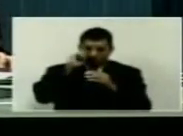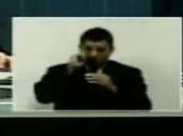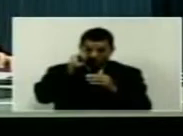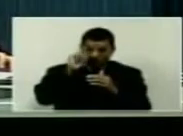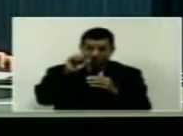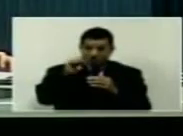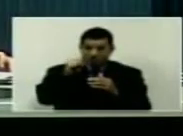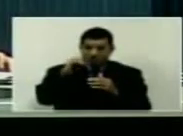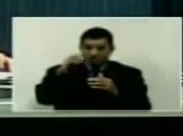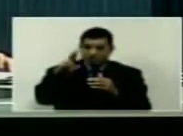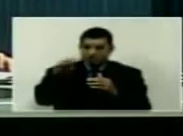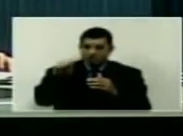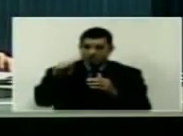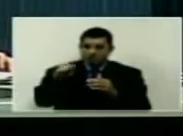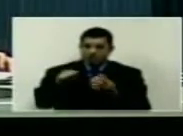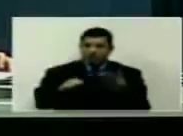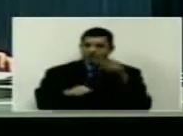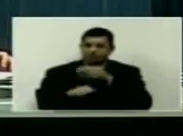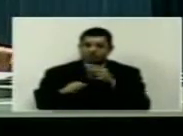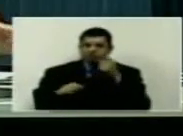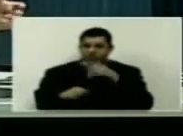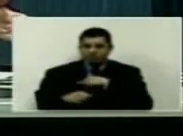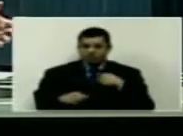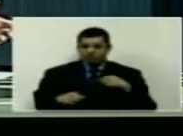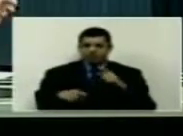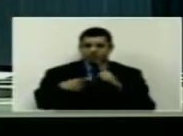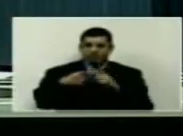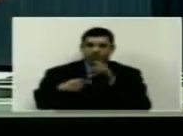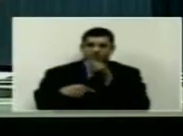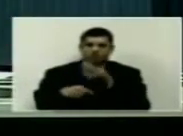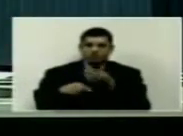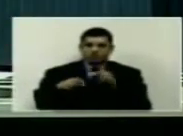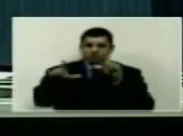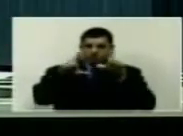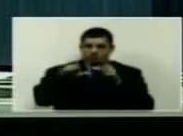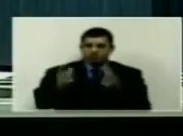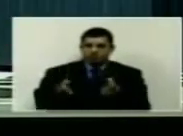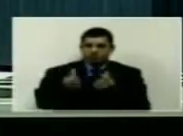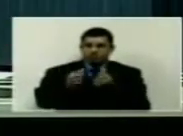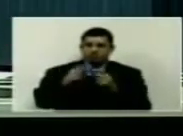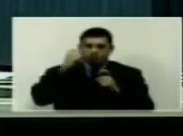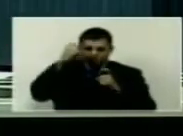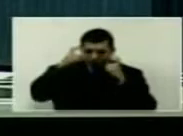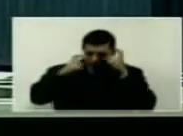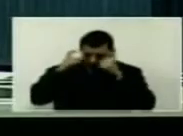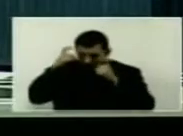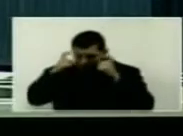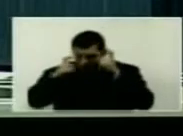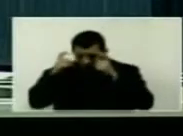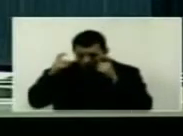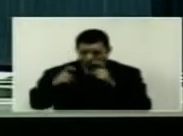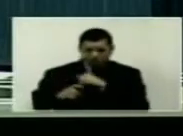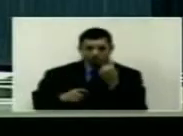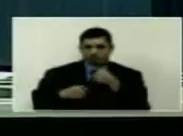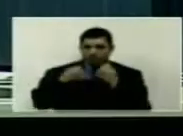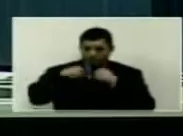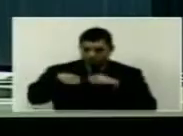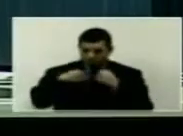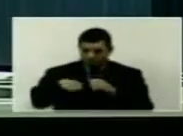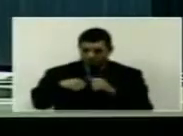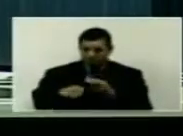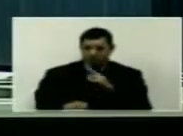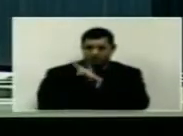sacaria da Índia e da China. Portanto, o cenário econômico é preocupante e nós precisamos